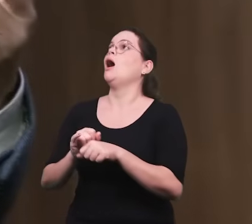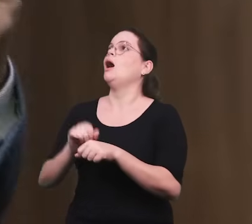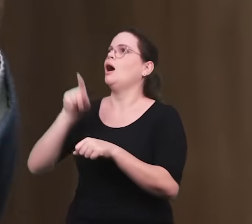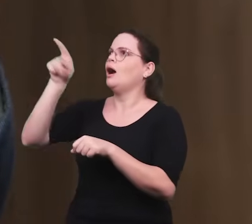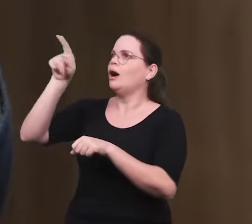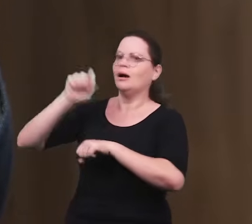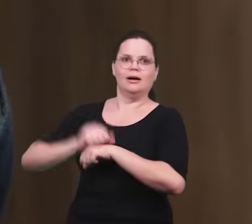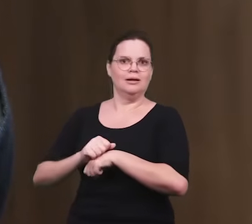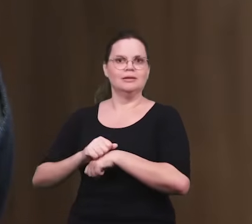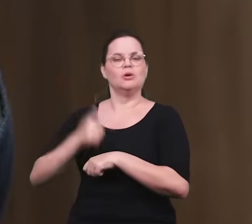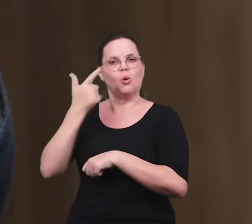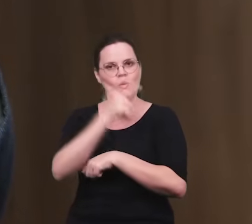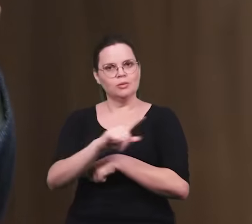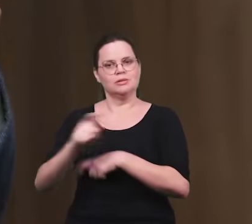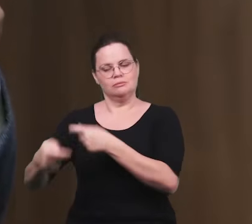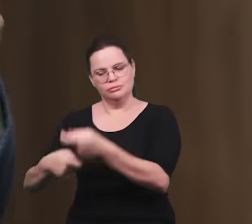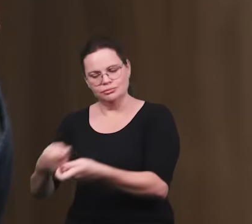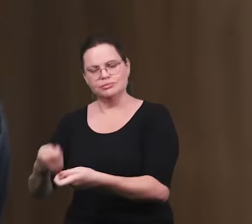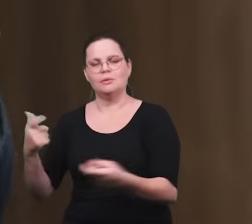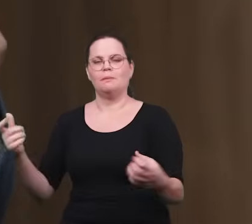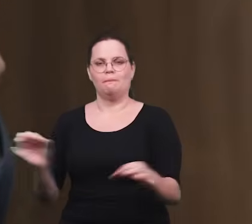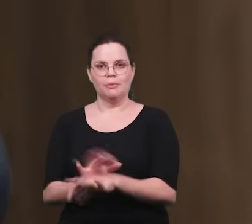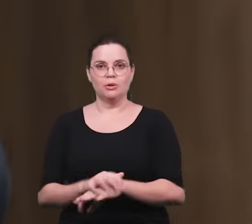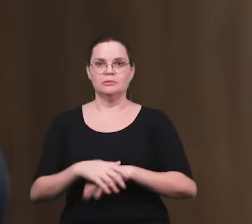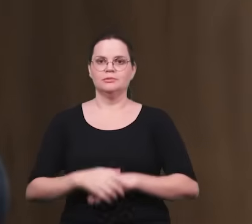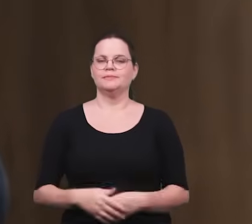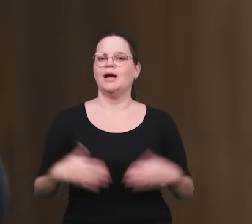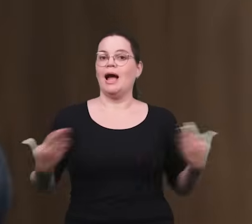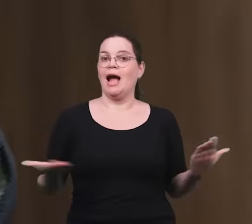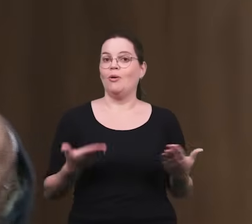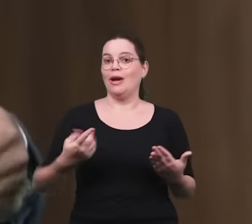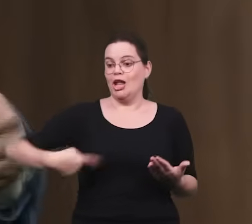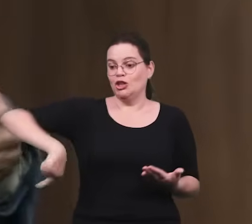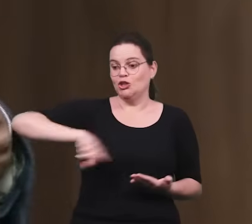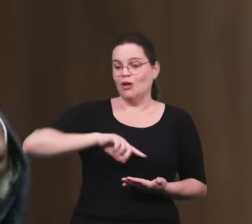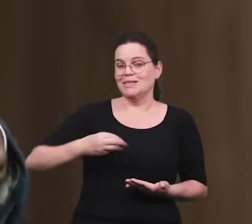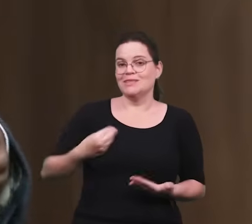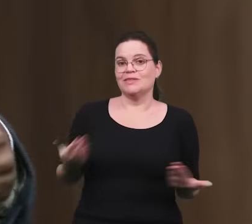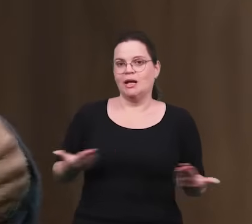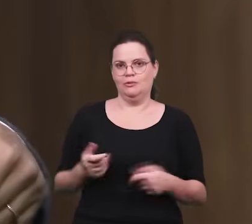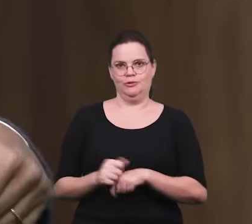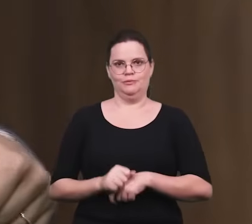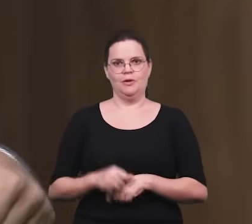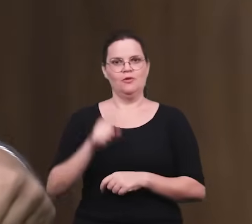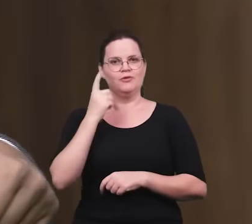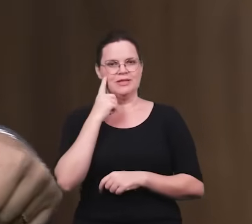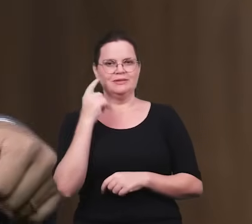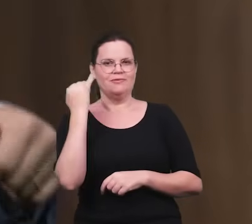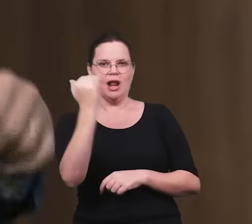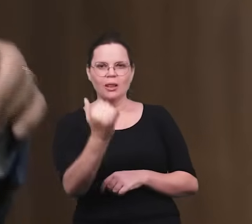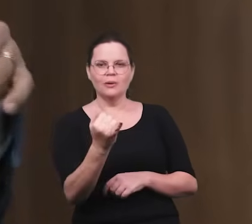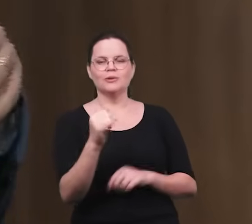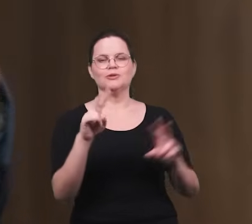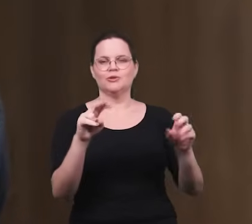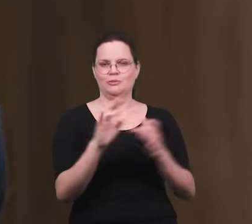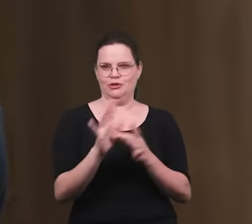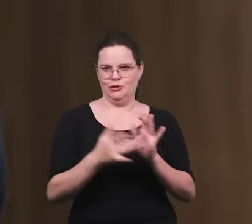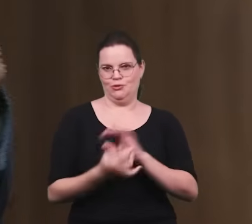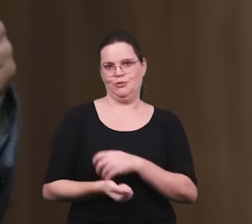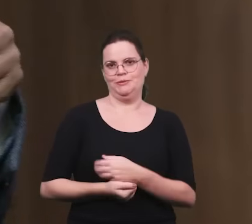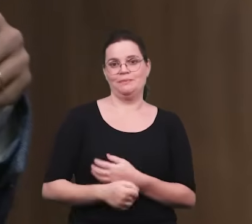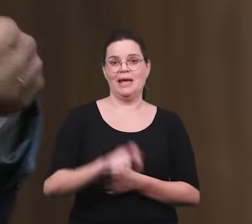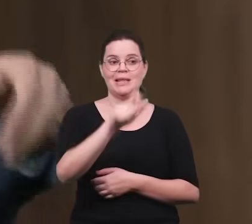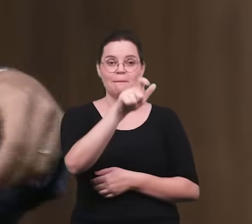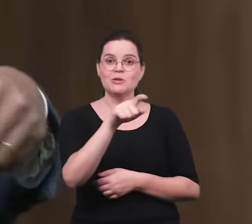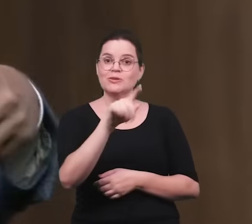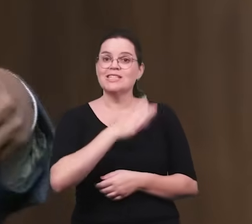Você convidou uma pessoa para ir à igreja. Você falou do amor do Senhor para essa pessoa. Ah, mas eu moro longe da igreja, ou essa pessoa é